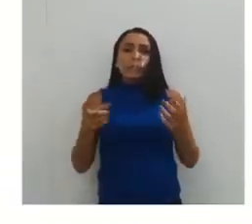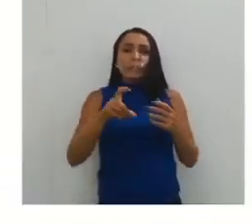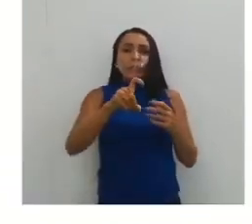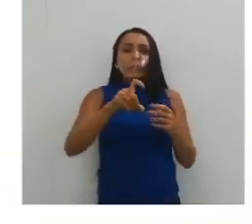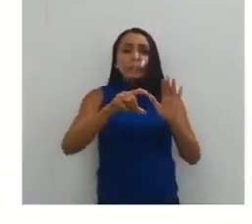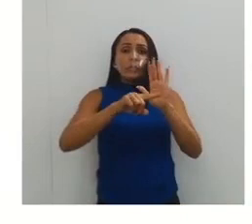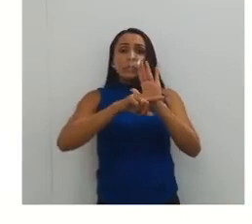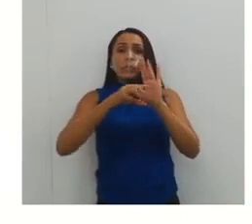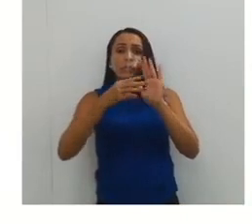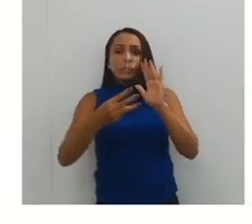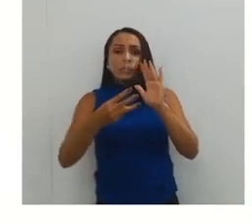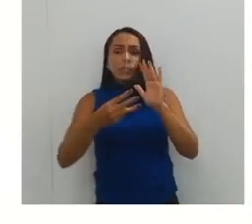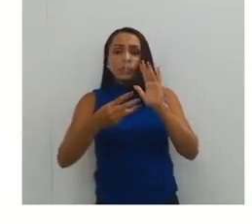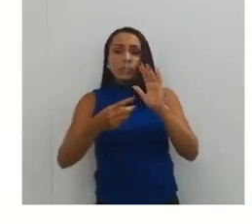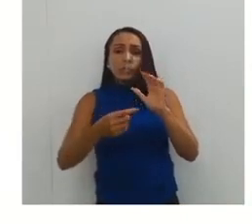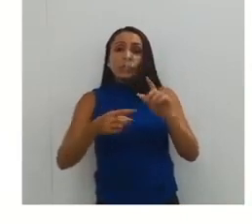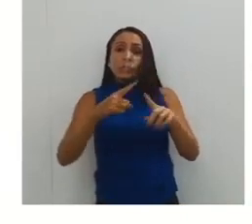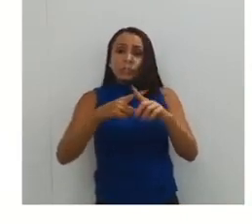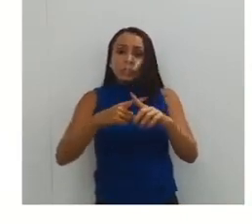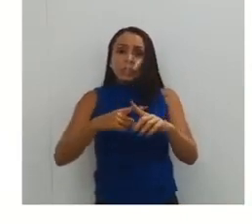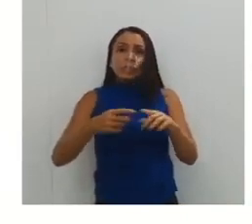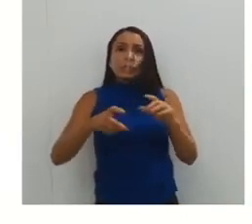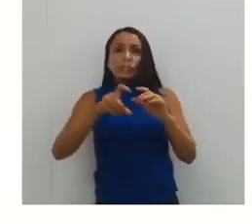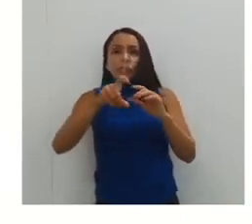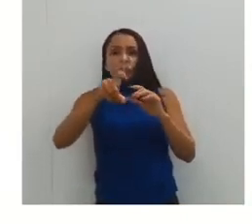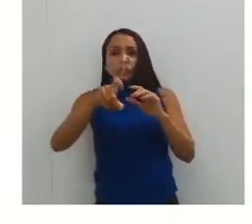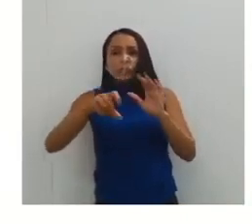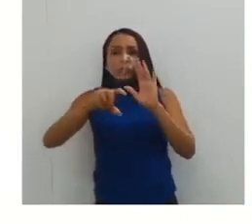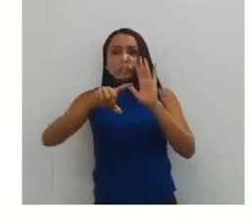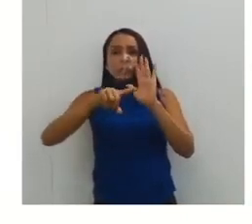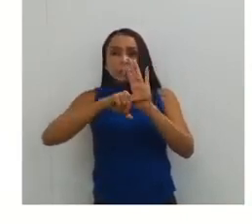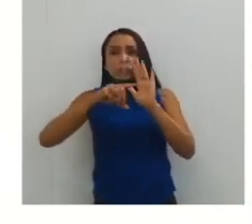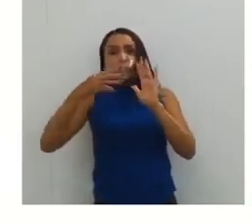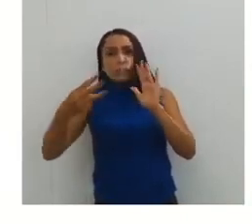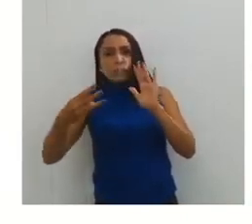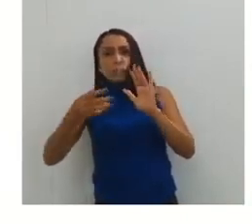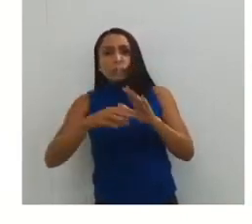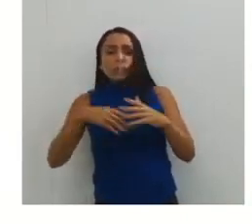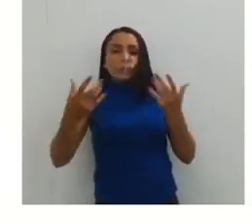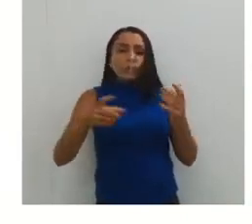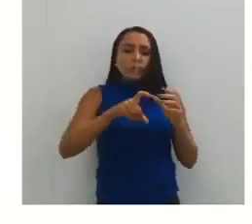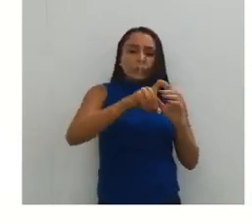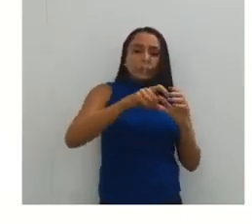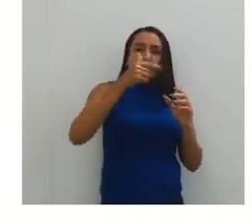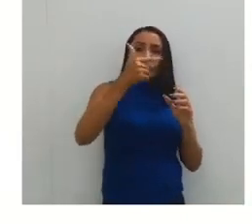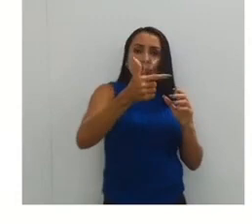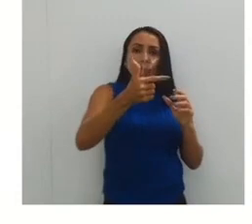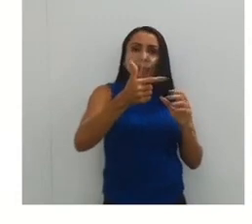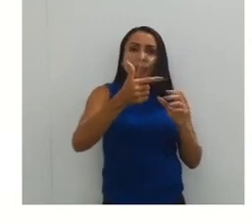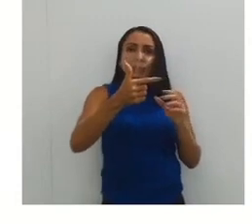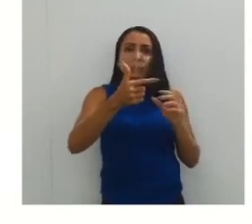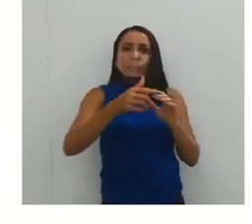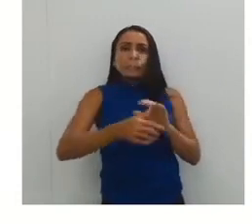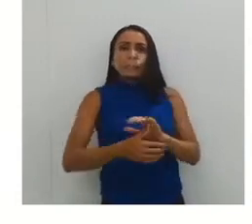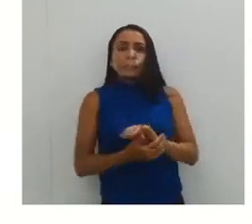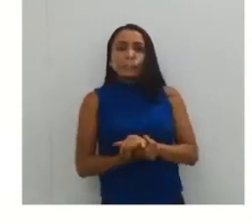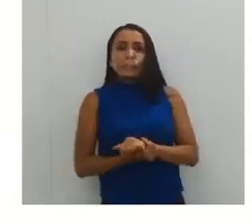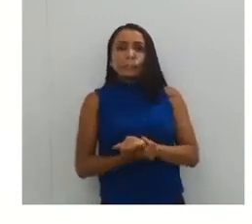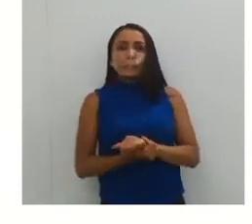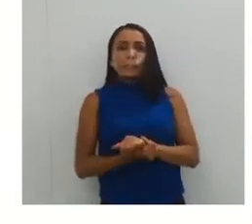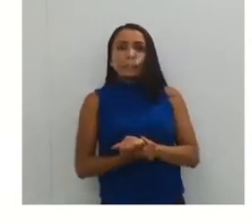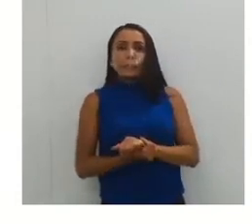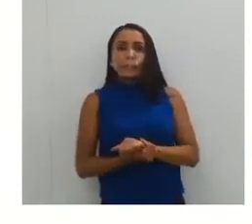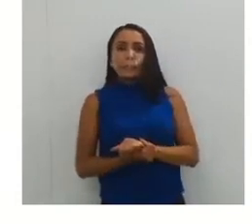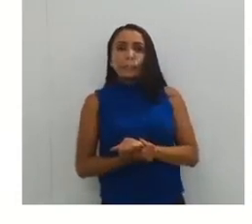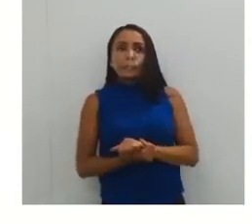menos 3 vezes x menos 3. Então, fica ao quadrado, né? Que fica como? Quadrado do primeiro, x ao